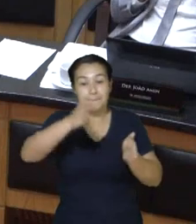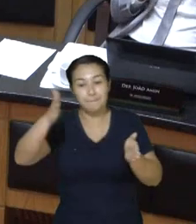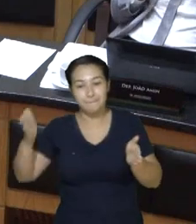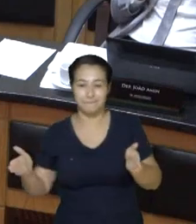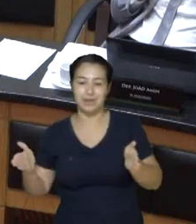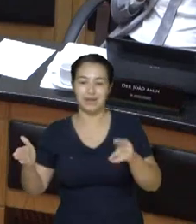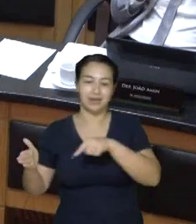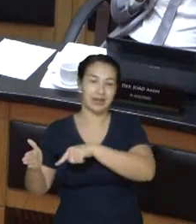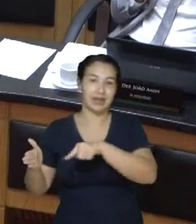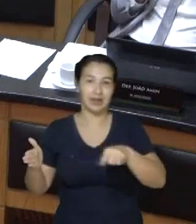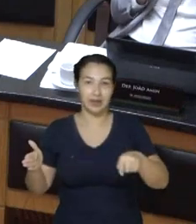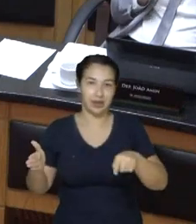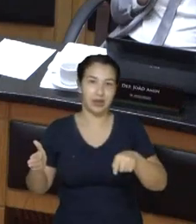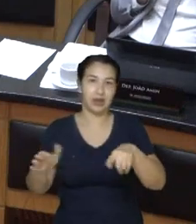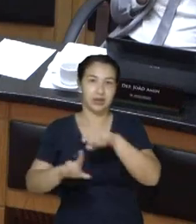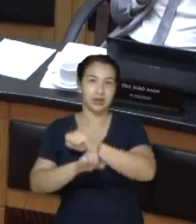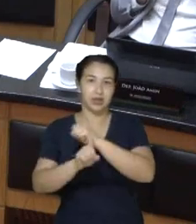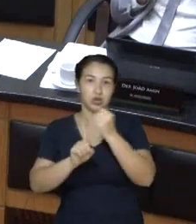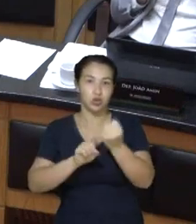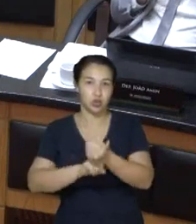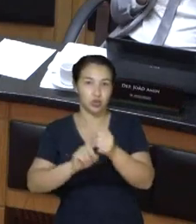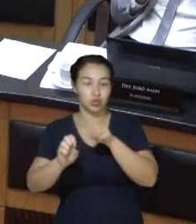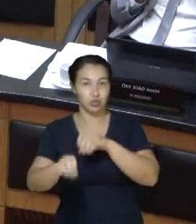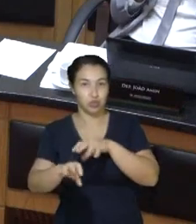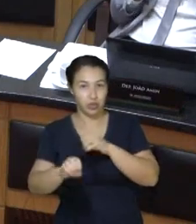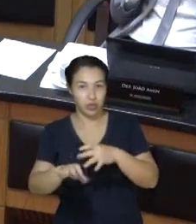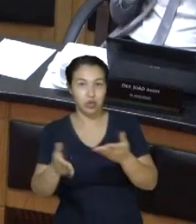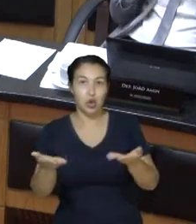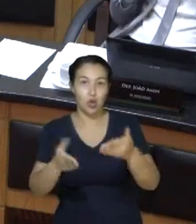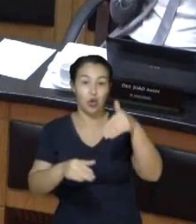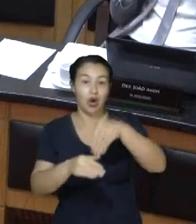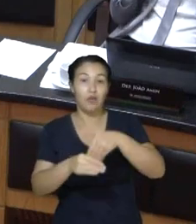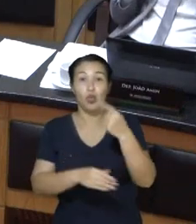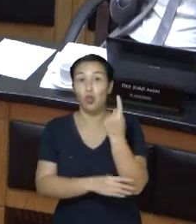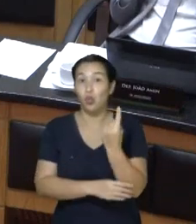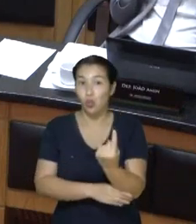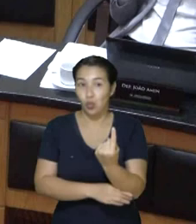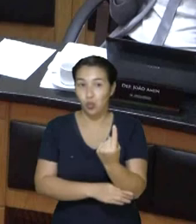aos sócios educativos. Então, o voto é um agora.